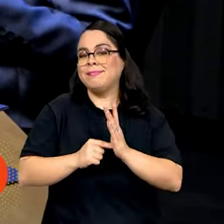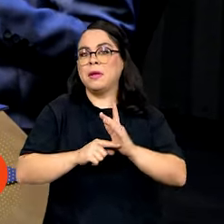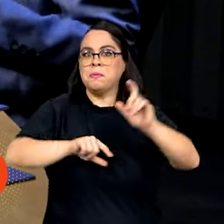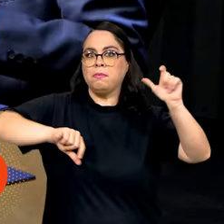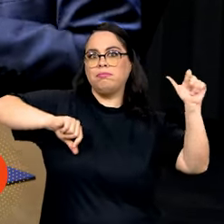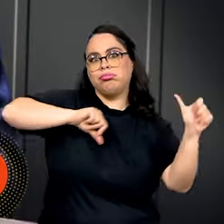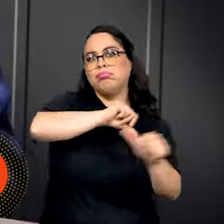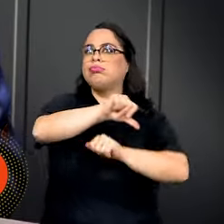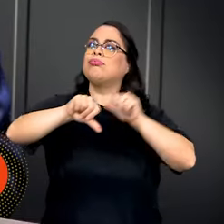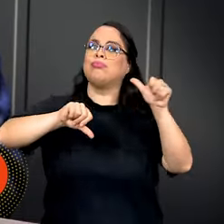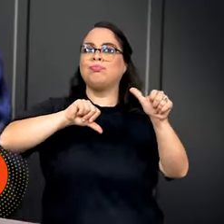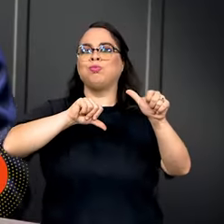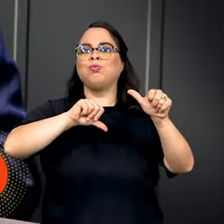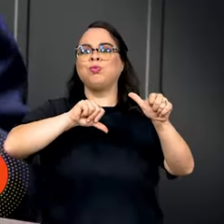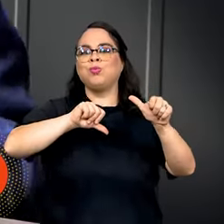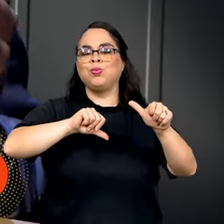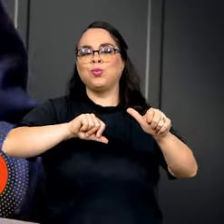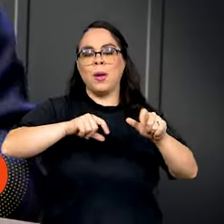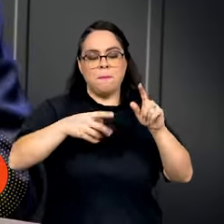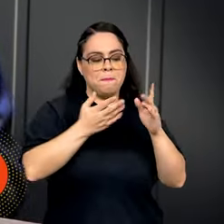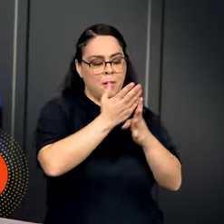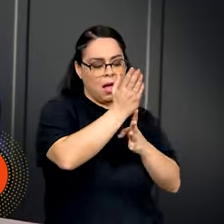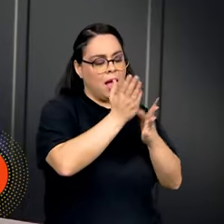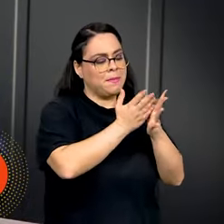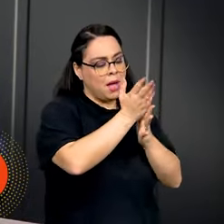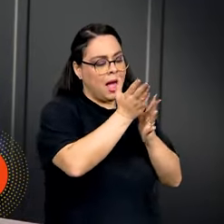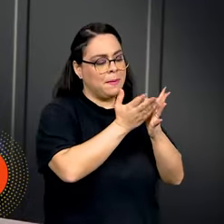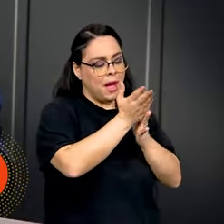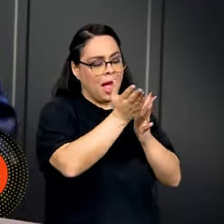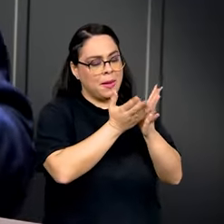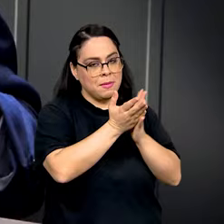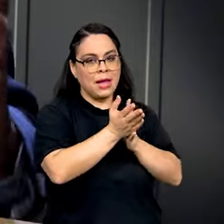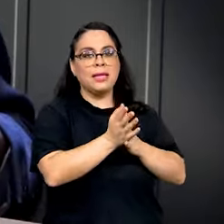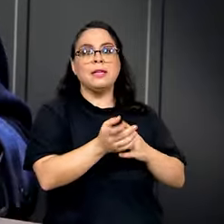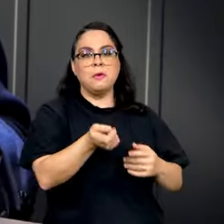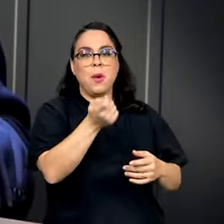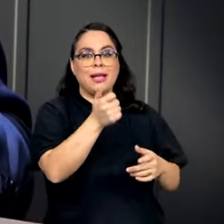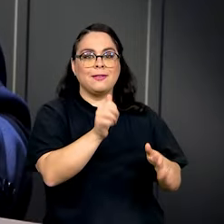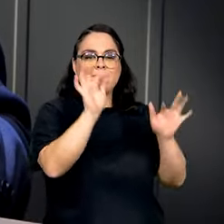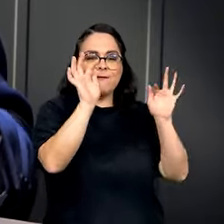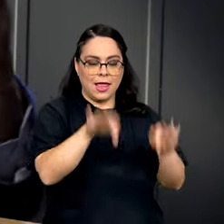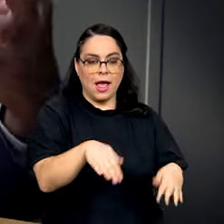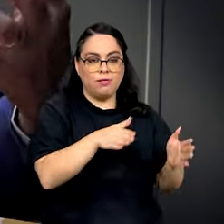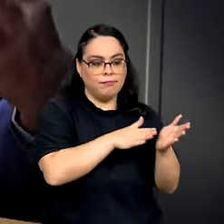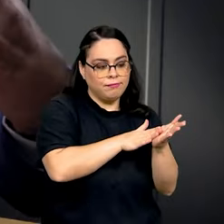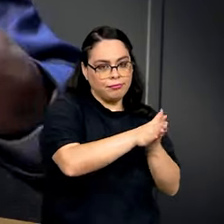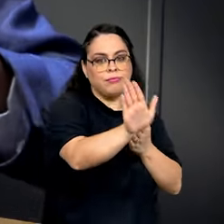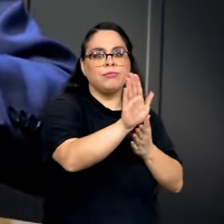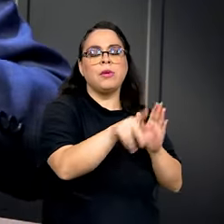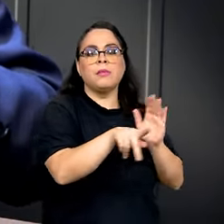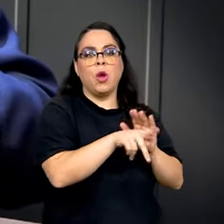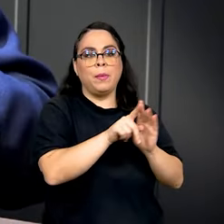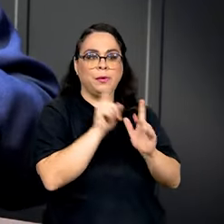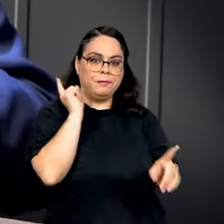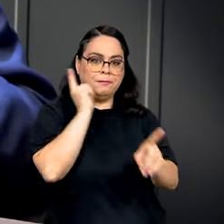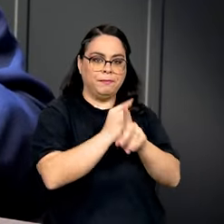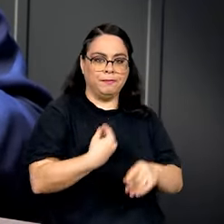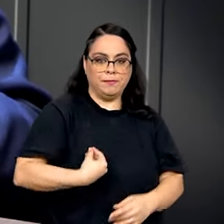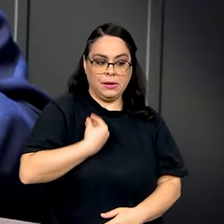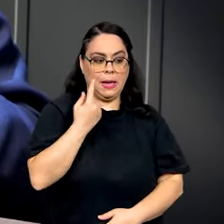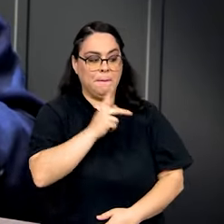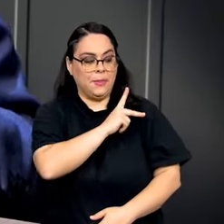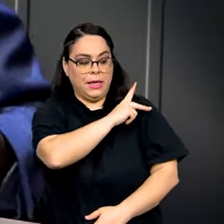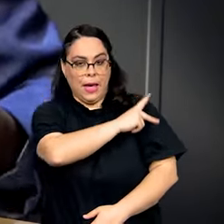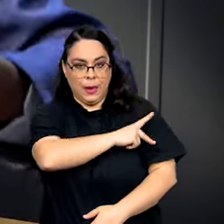a grande mudança e esses trechos saíram praticamente fechados desse encontro que teve em